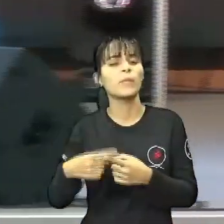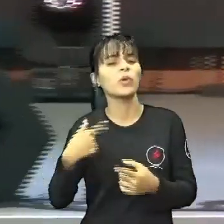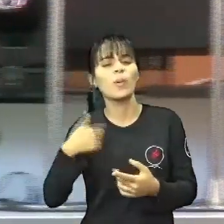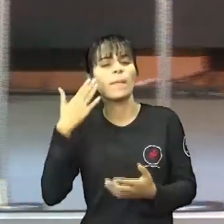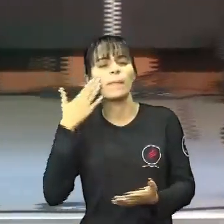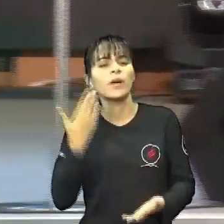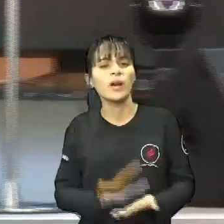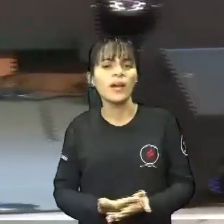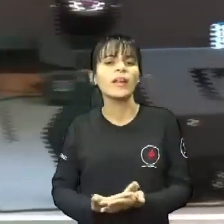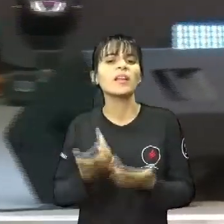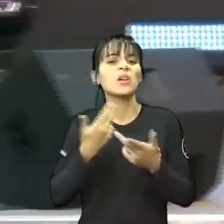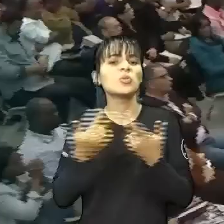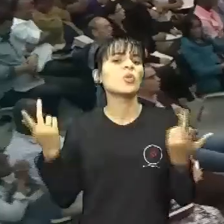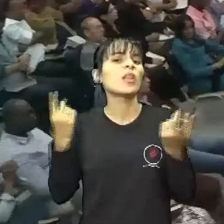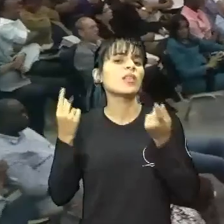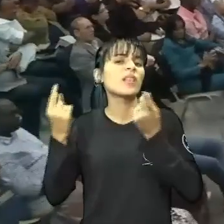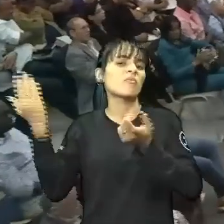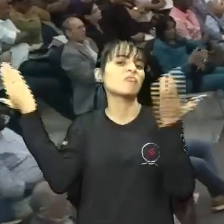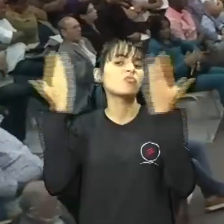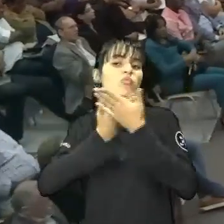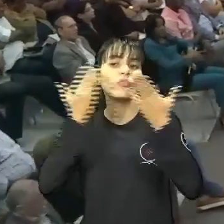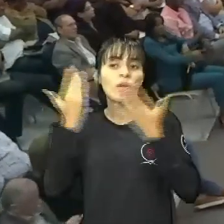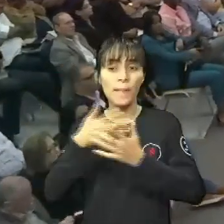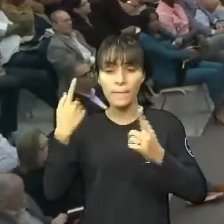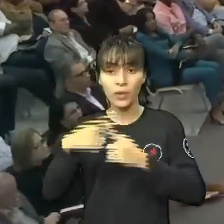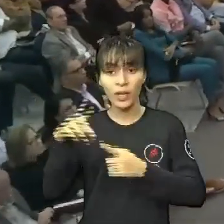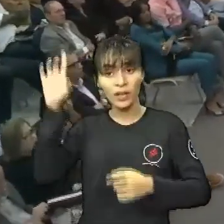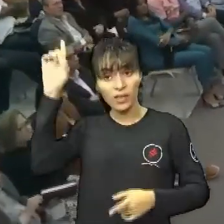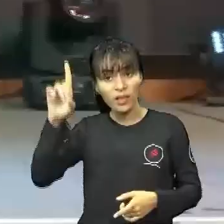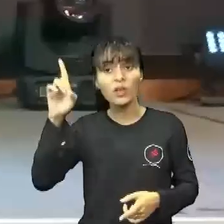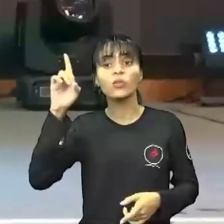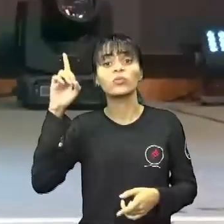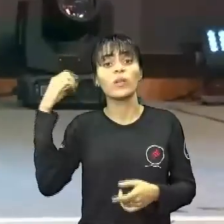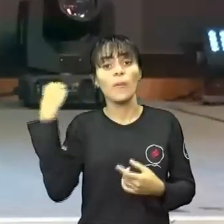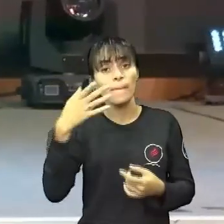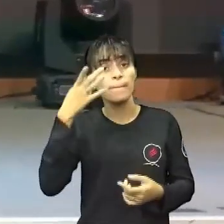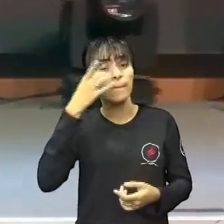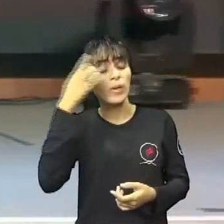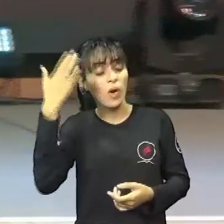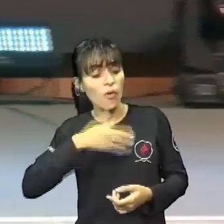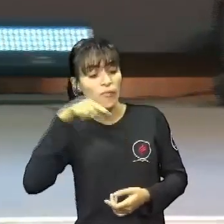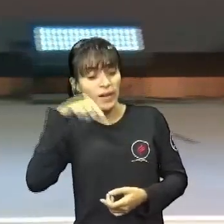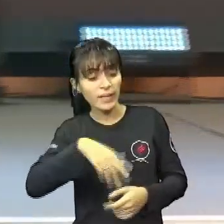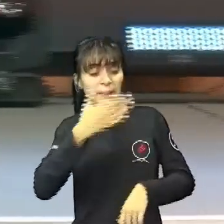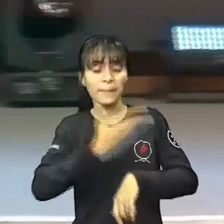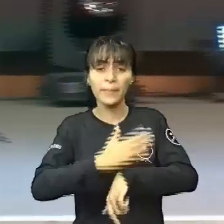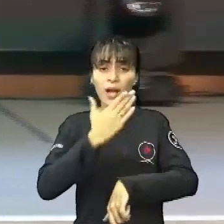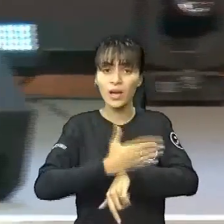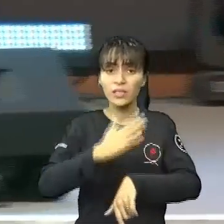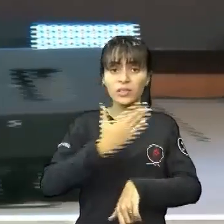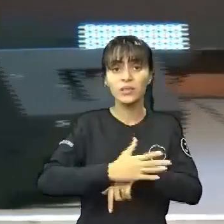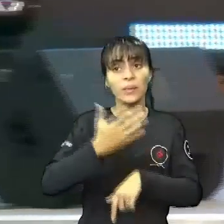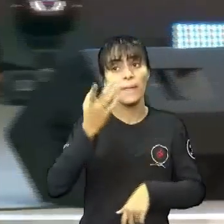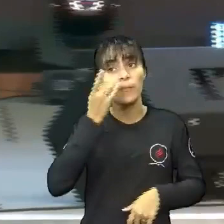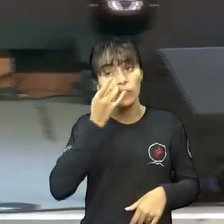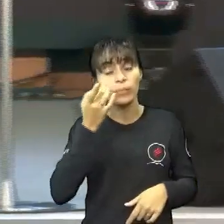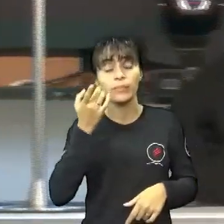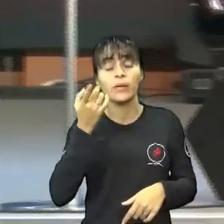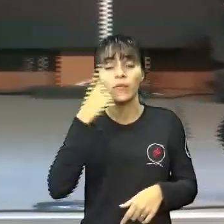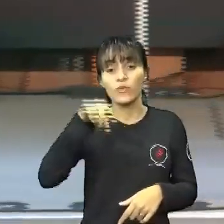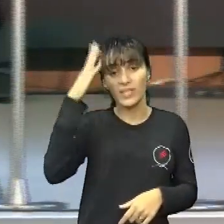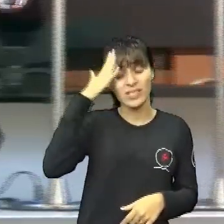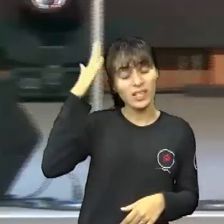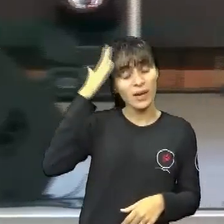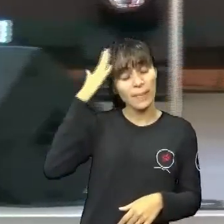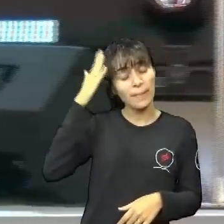crer nas coisas eternas que não vejo porque ele deixou aqui na terra coisas práticas para mostrar isso aí é para você saber